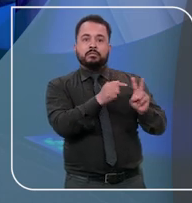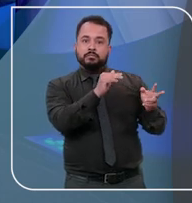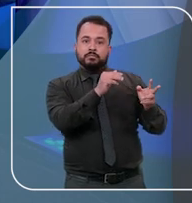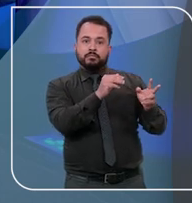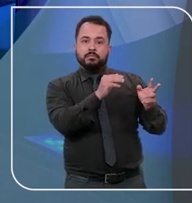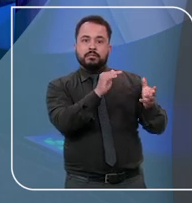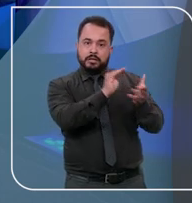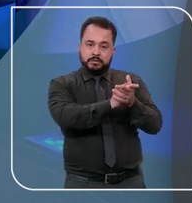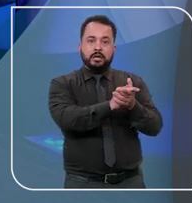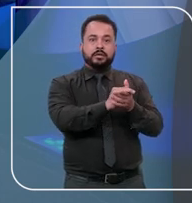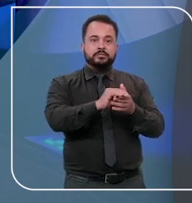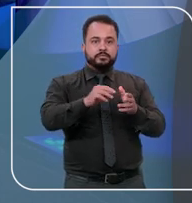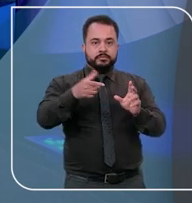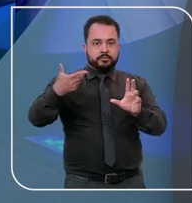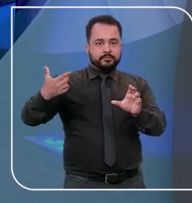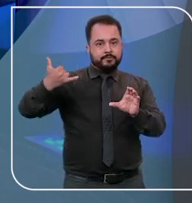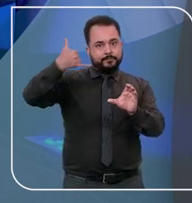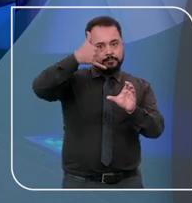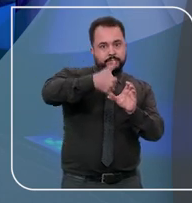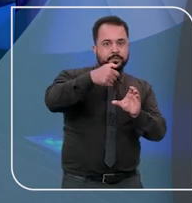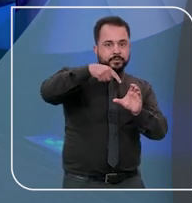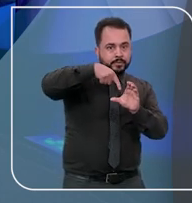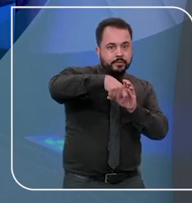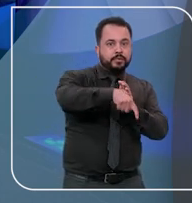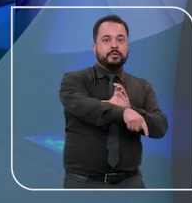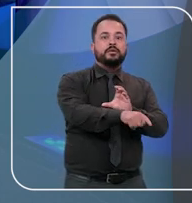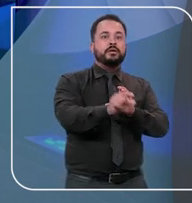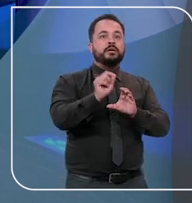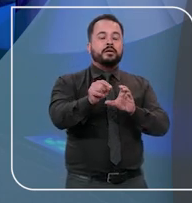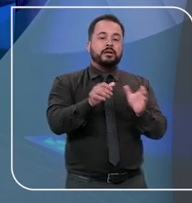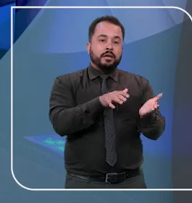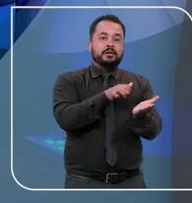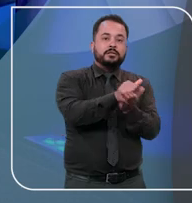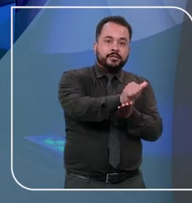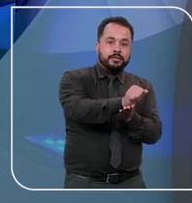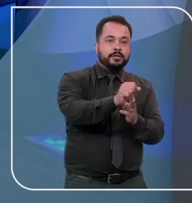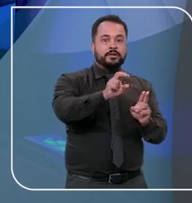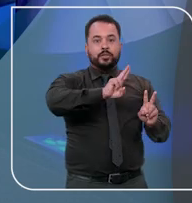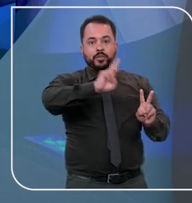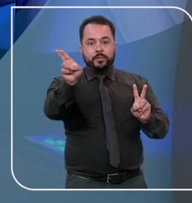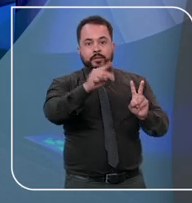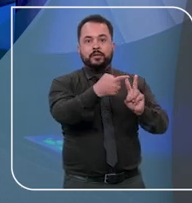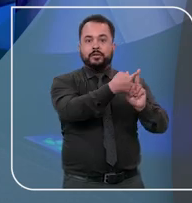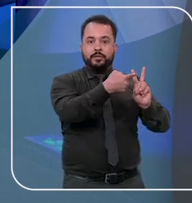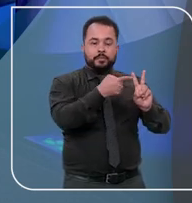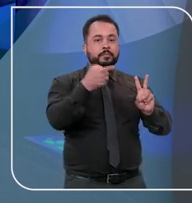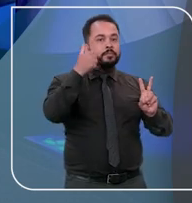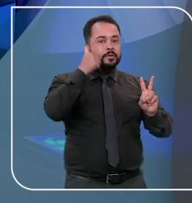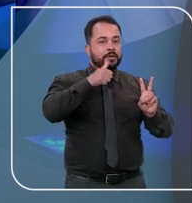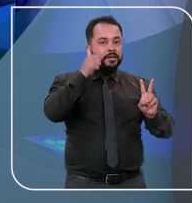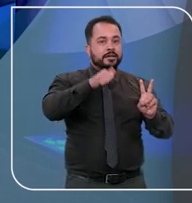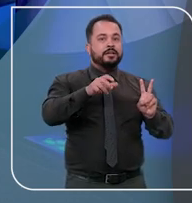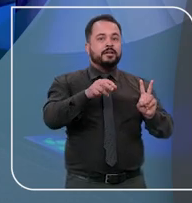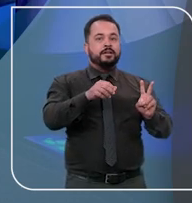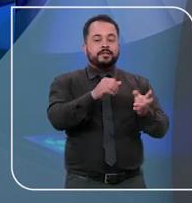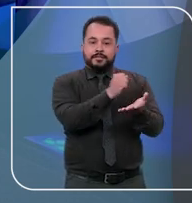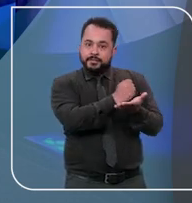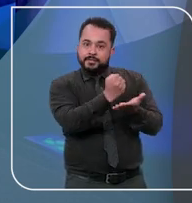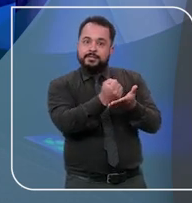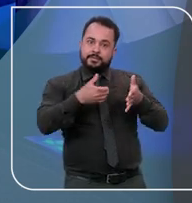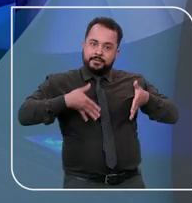realizou inseminação artificial caseira possa registrar a criança com o nome das duas como mães na certidão